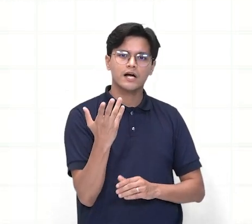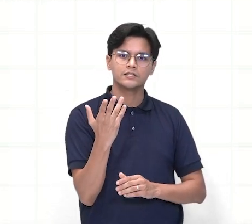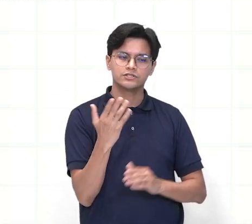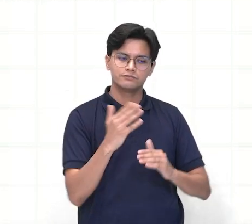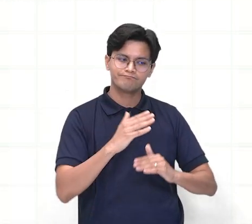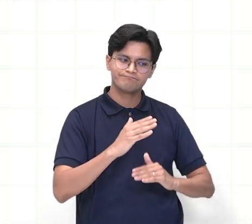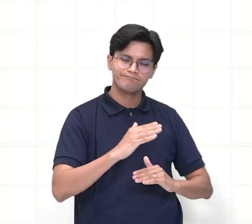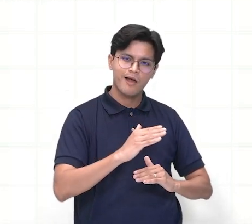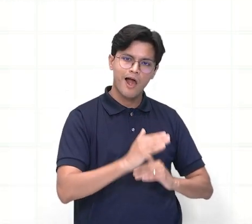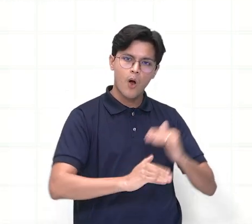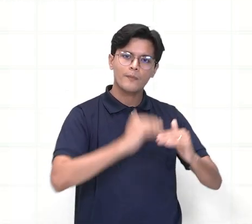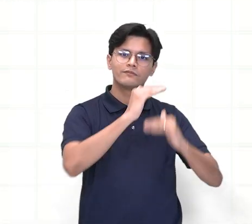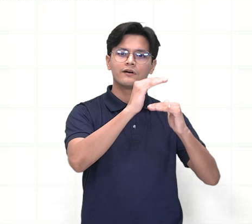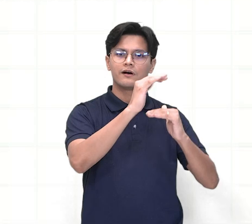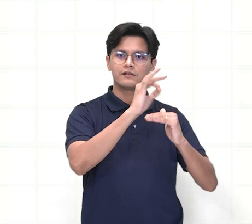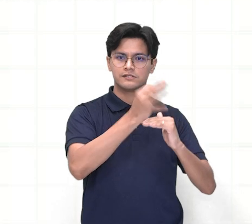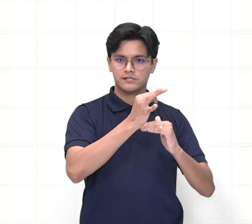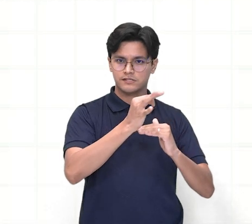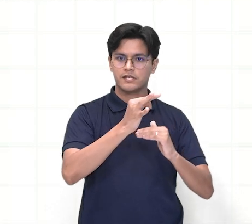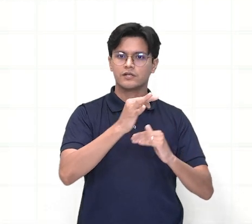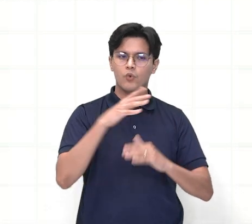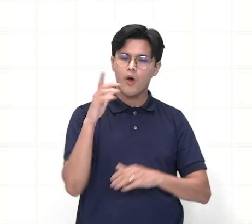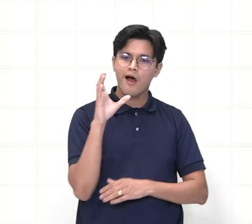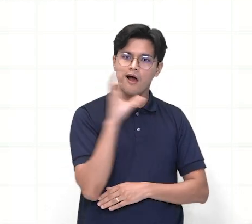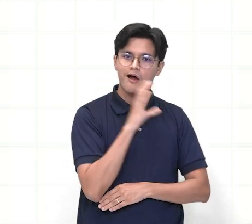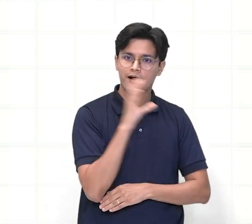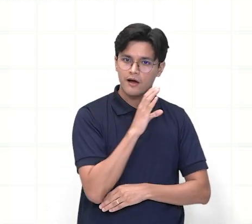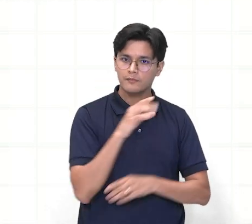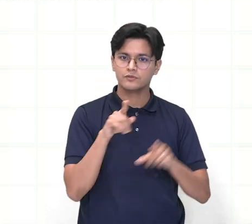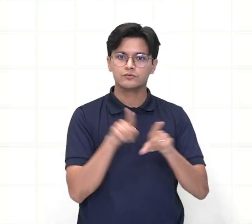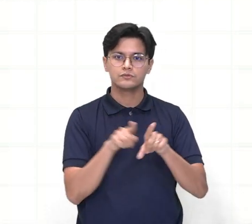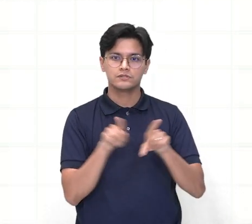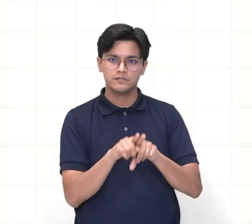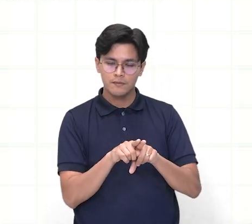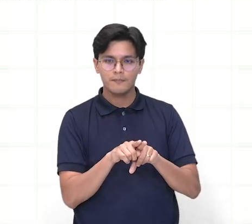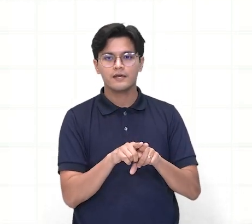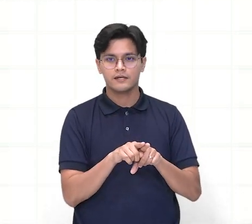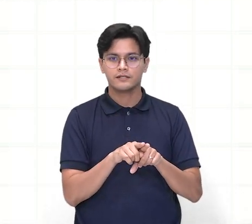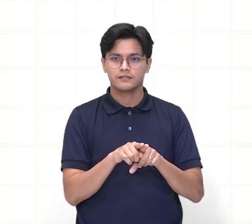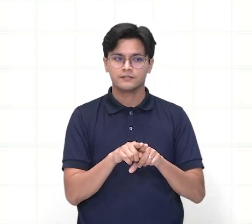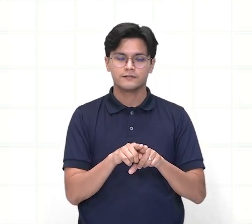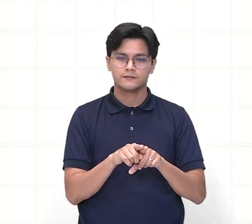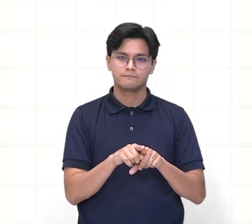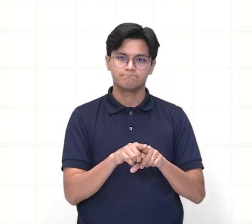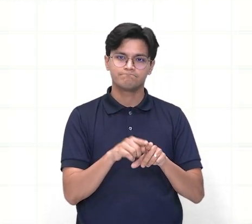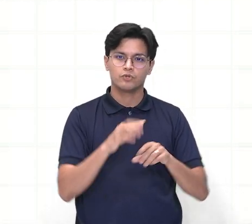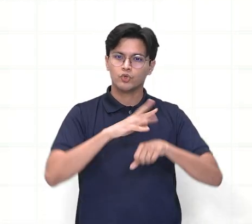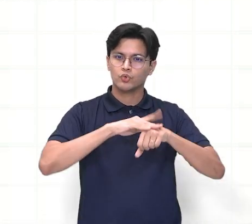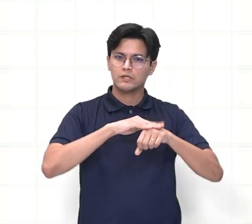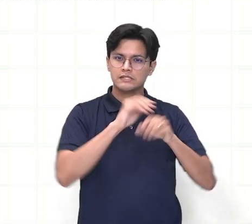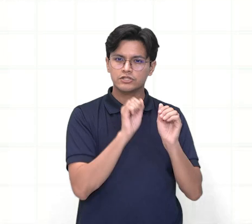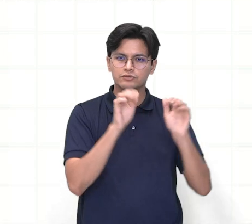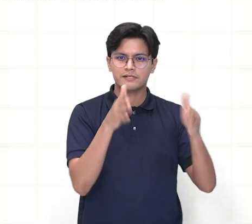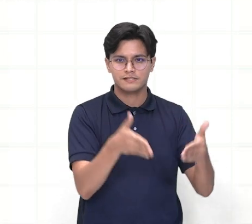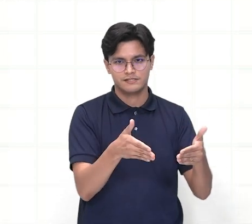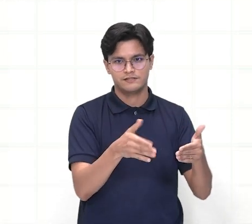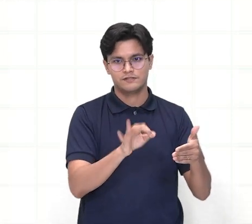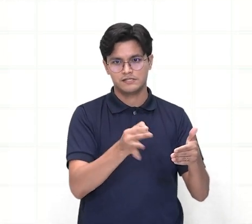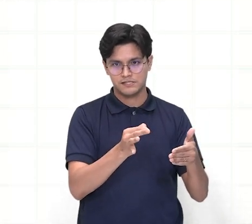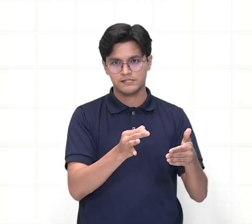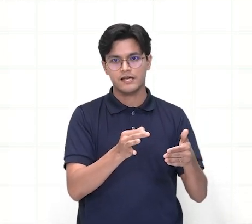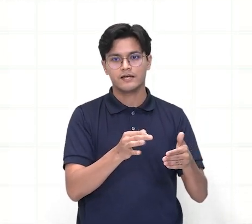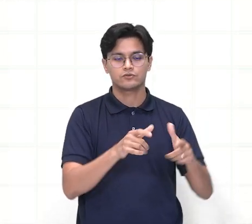certo? E inesperado do número de casos de uma doença específica, dentro de